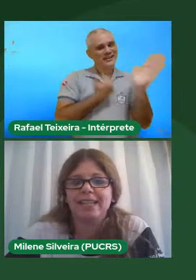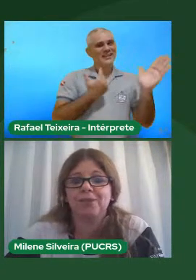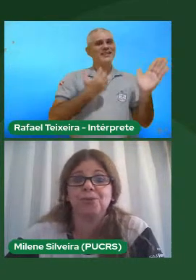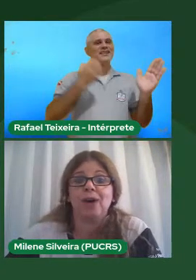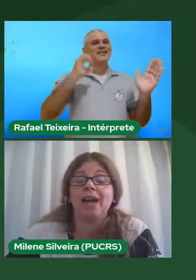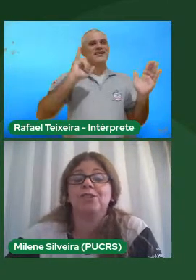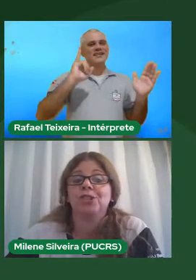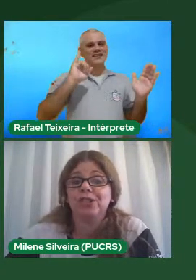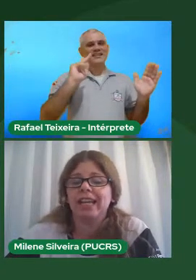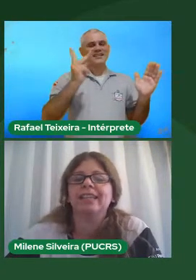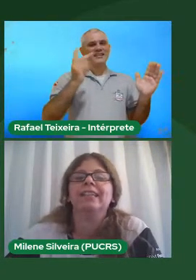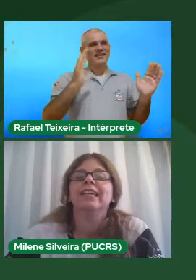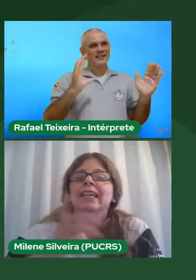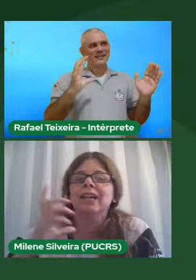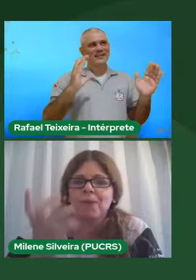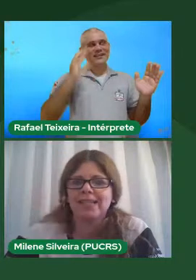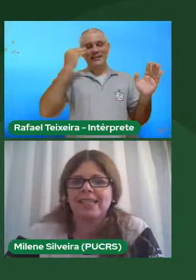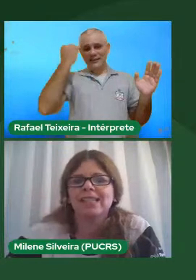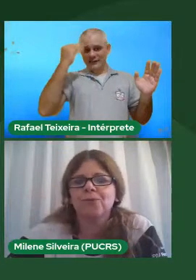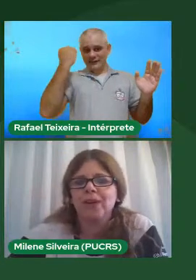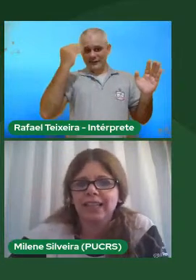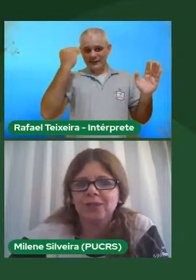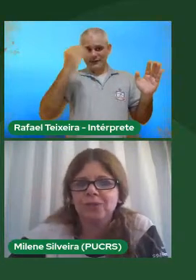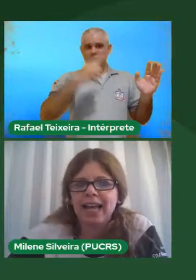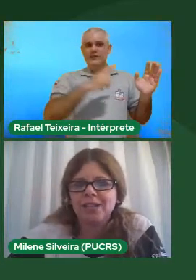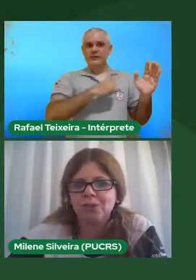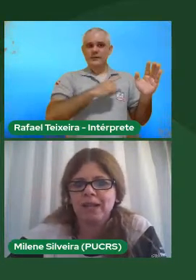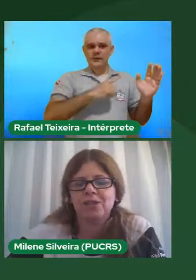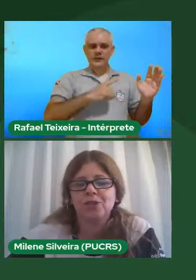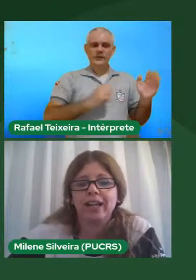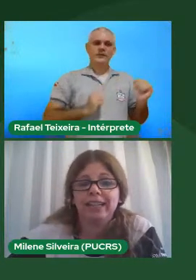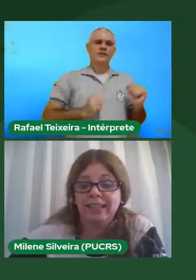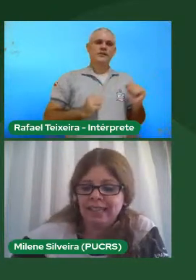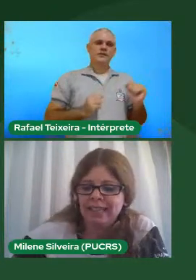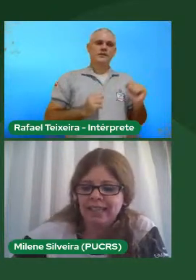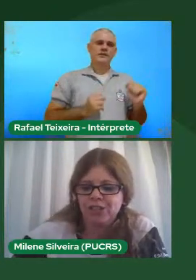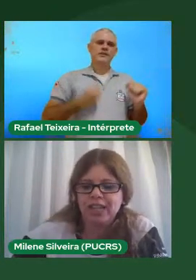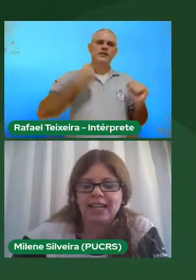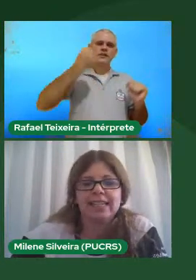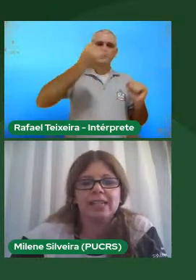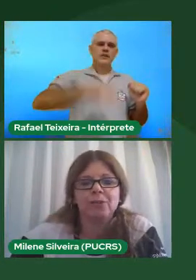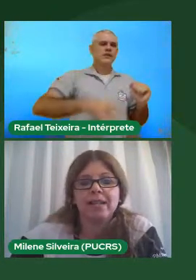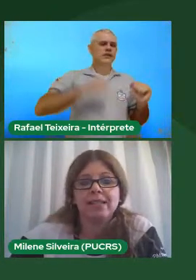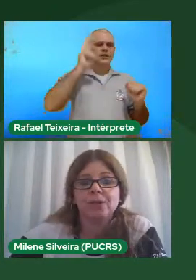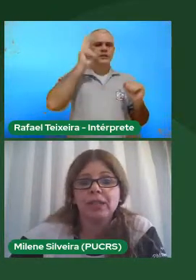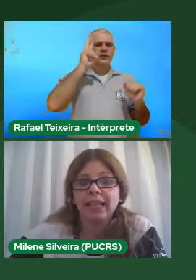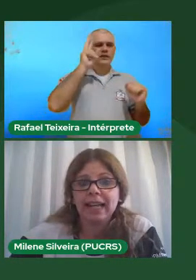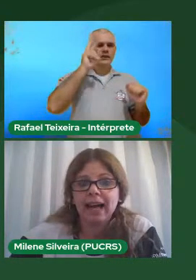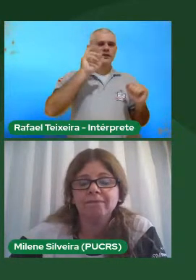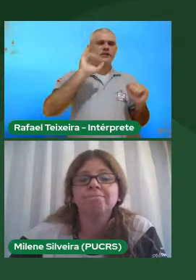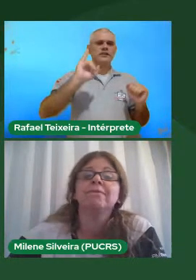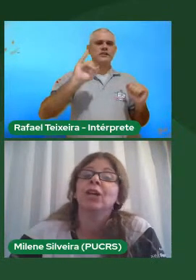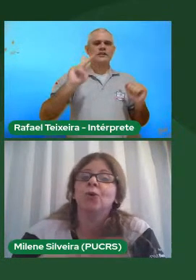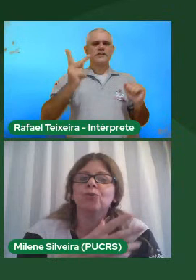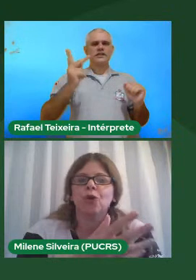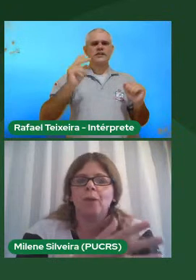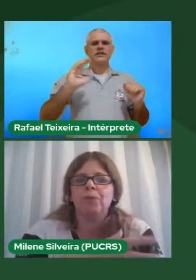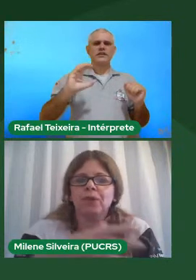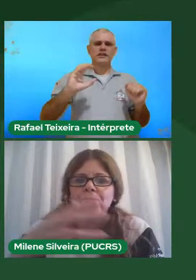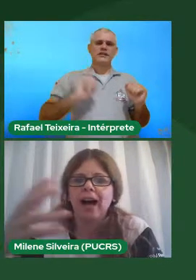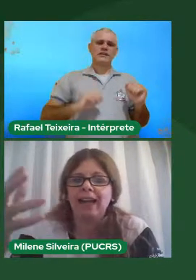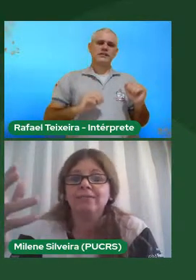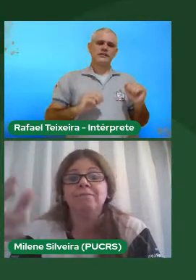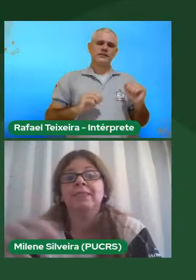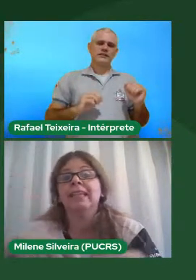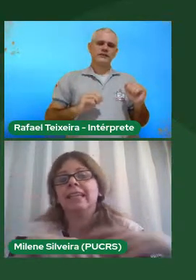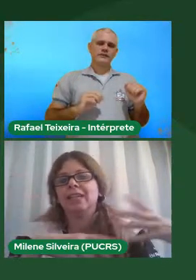de experiência do usuário, a gente tem uma sessão falando, né, sobre a história de IHC no Brasil, e tem lá um tópico